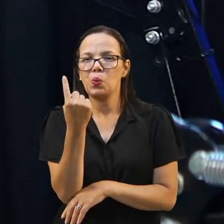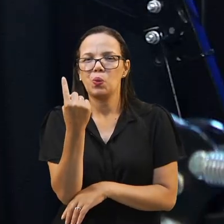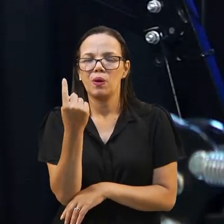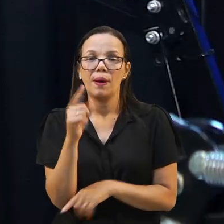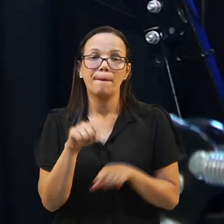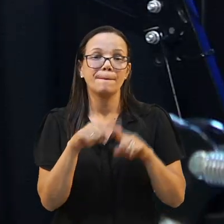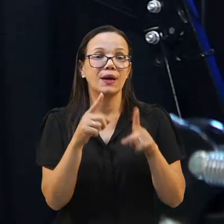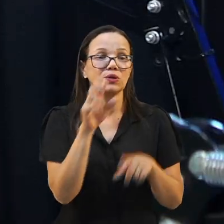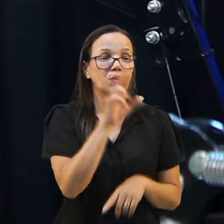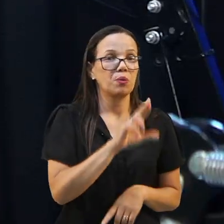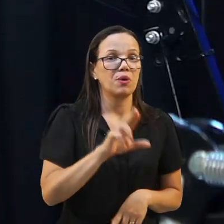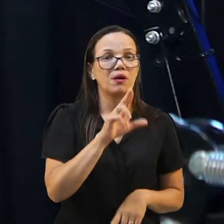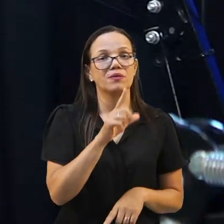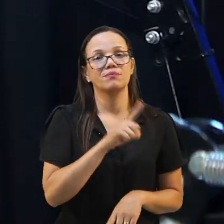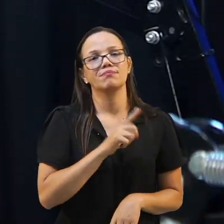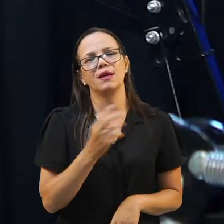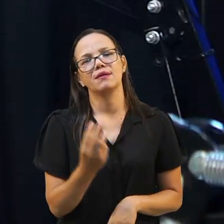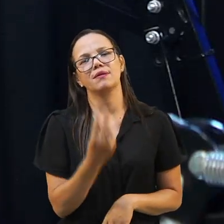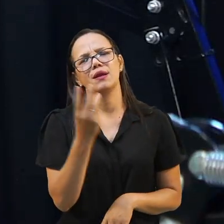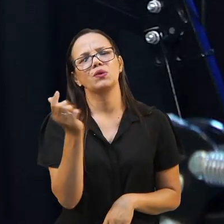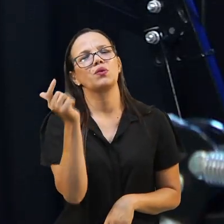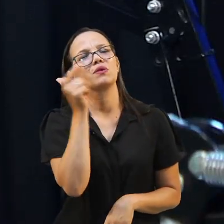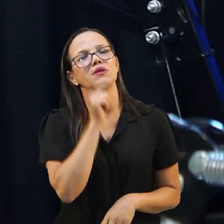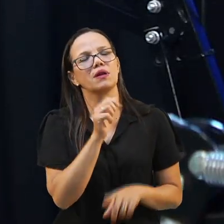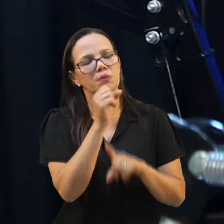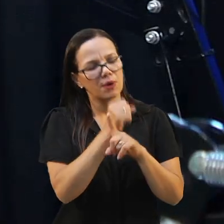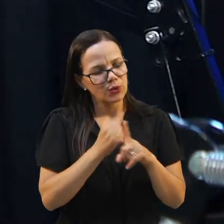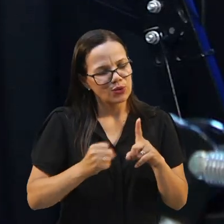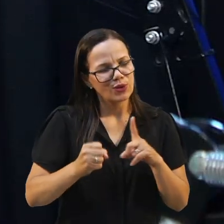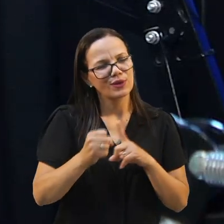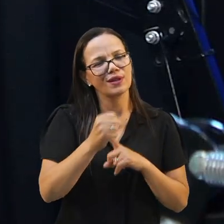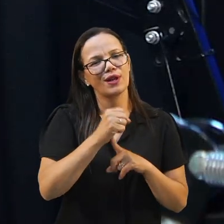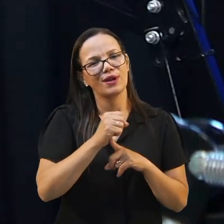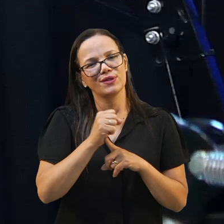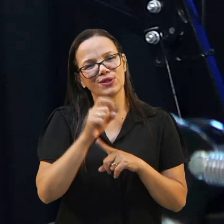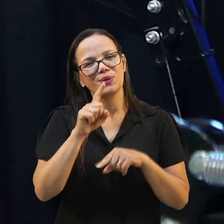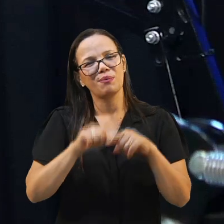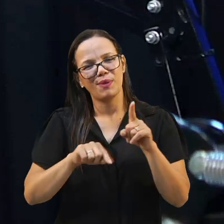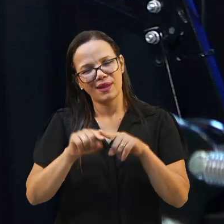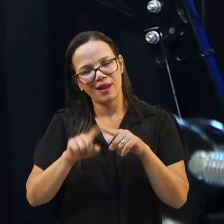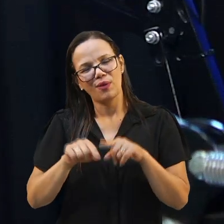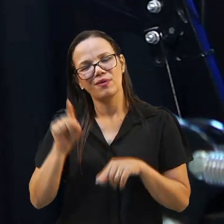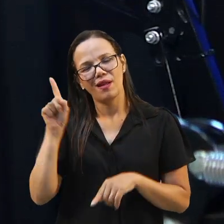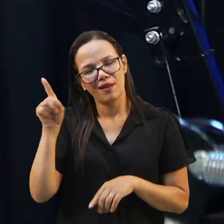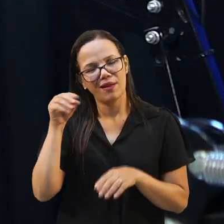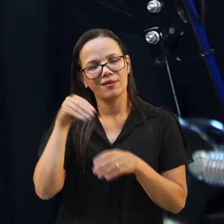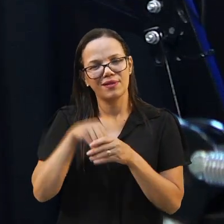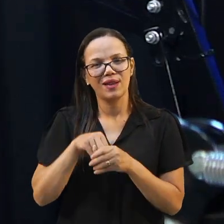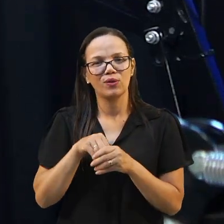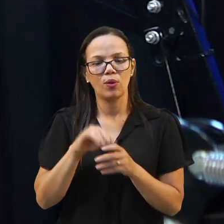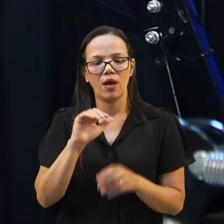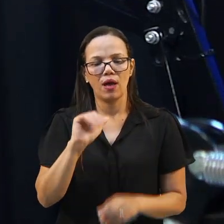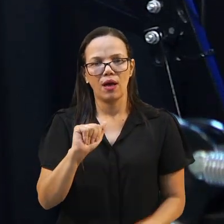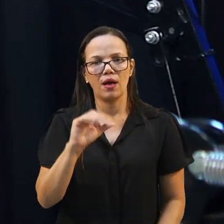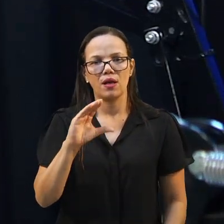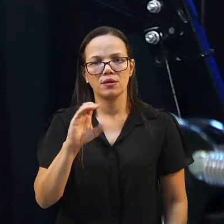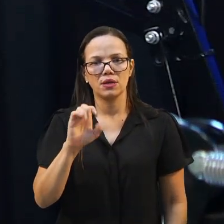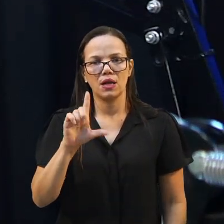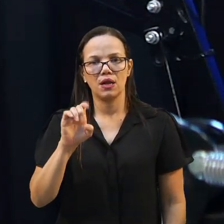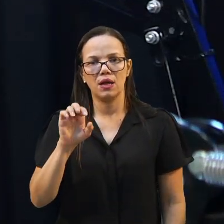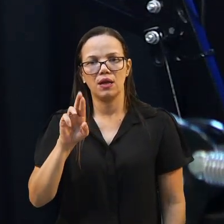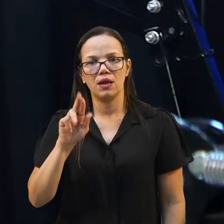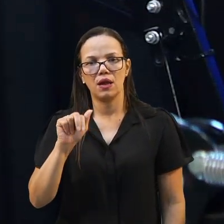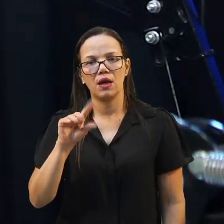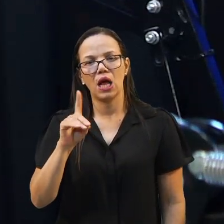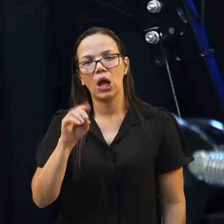3, conquistado pela sociedade, colocou lá. Então é uma fase importante que